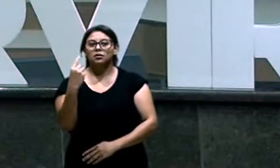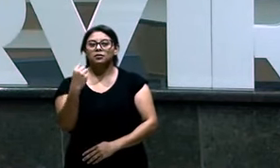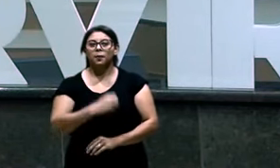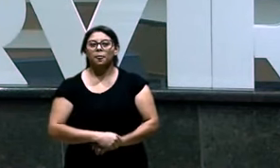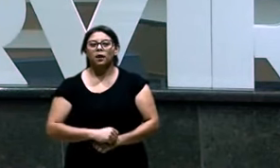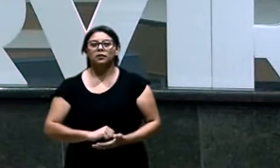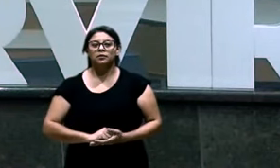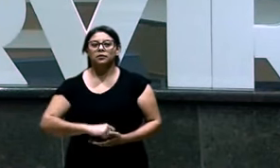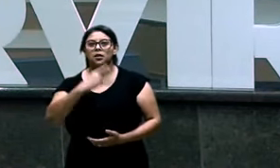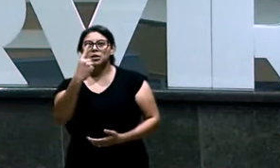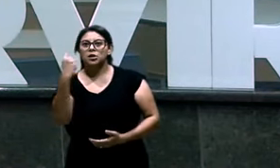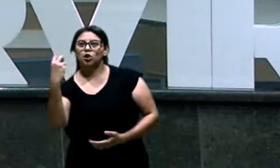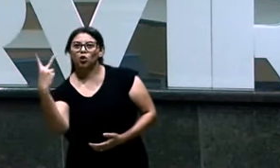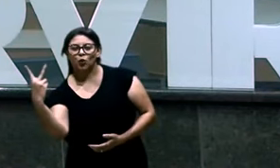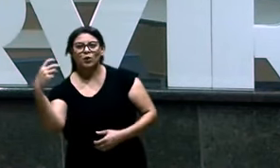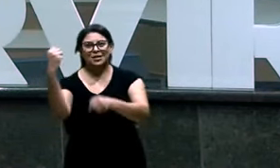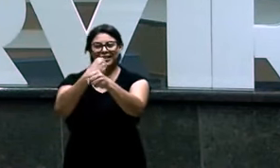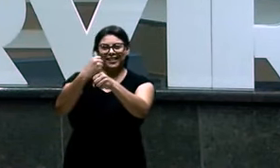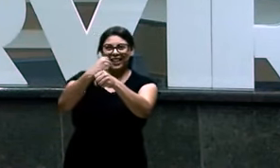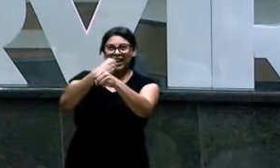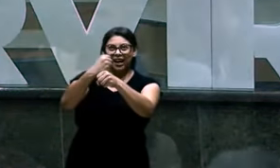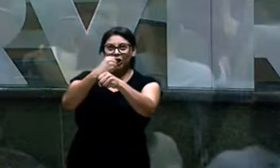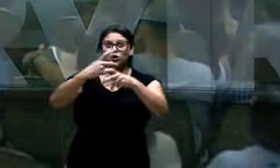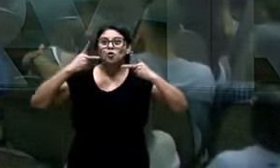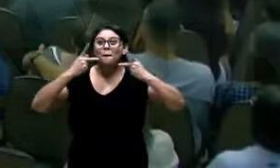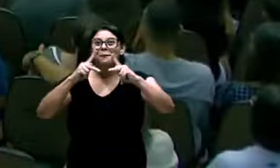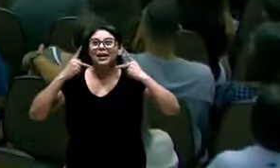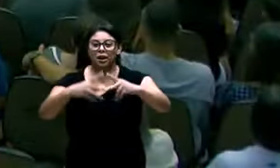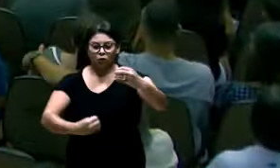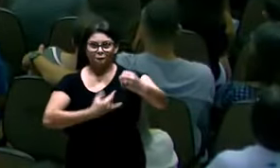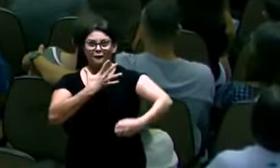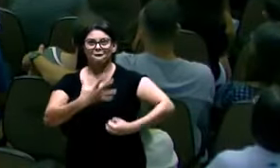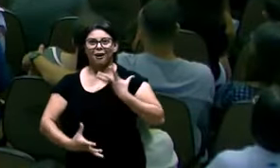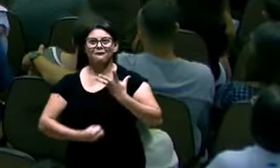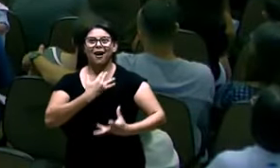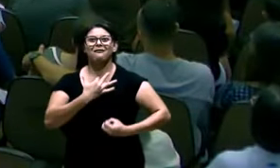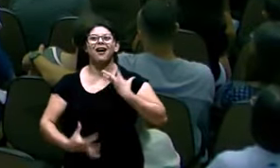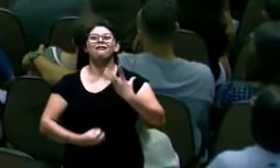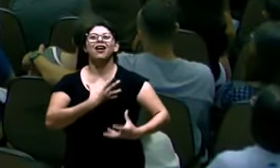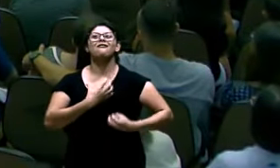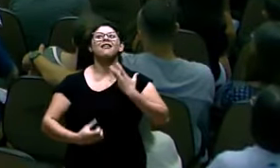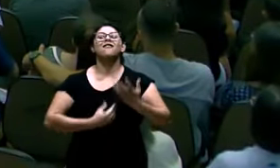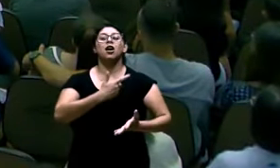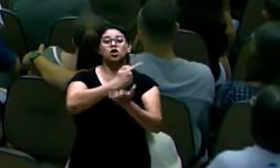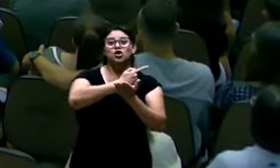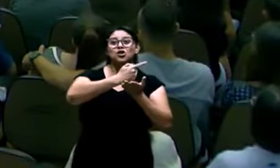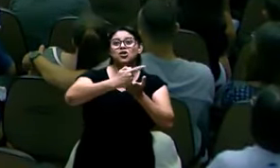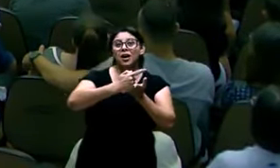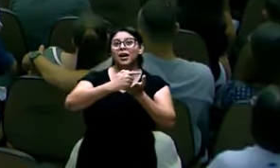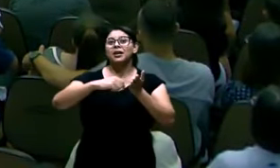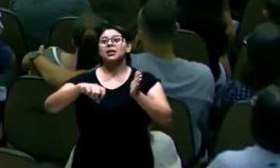Pregador, tu gosta do fogo? Gosto, porque a Bíblia fala do fogo. Gênesis 15: Deus fez uma aliança com Abraão